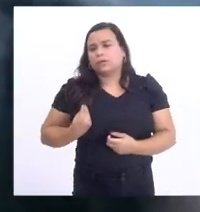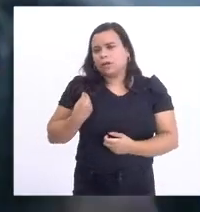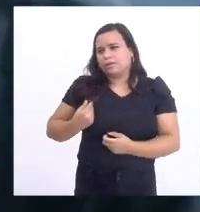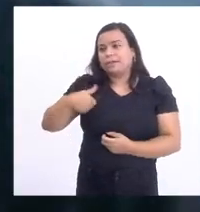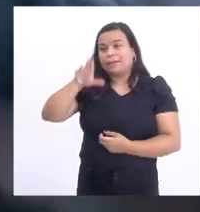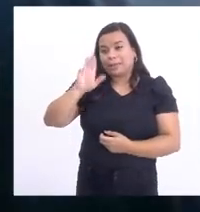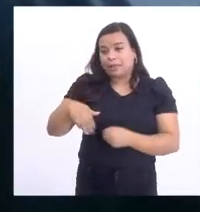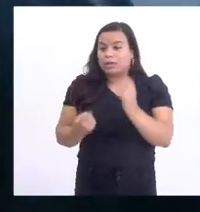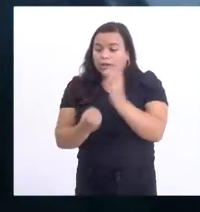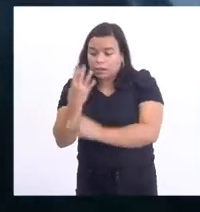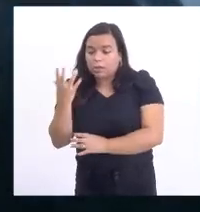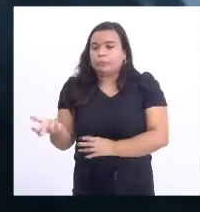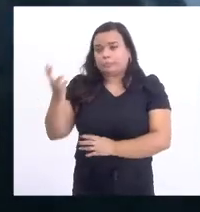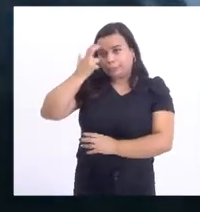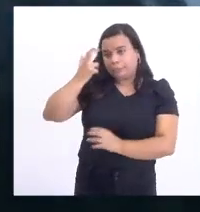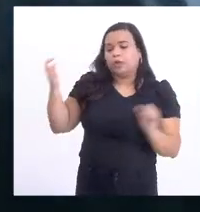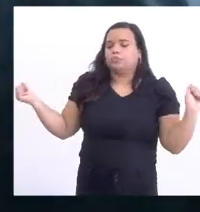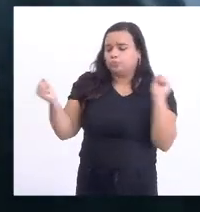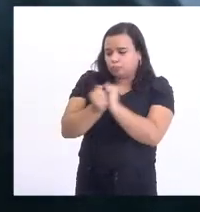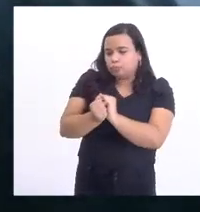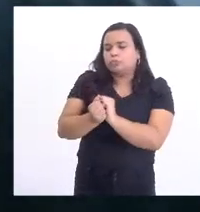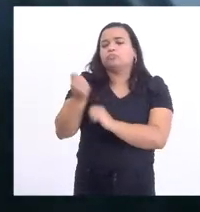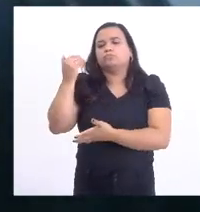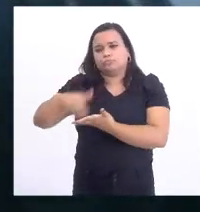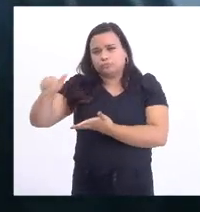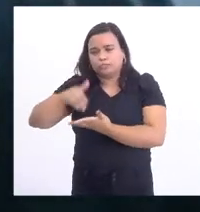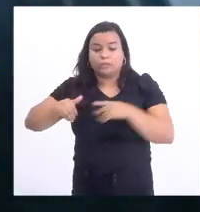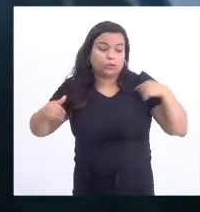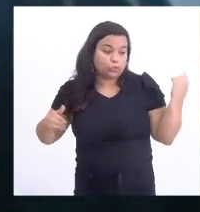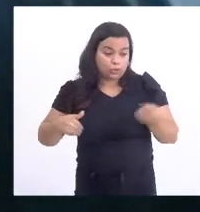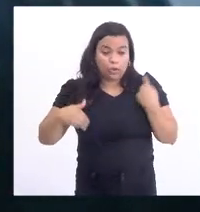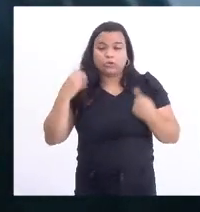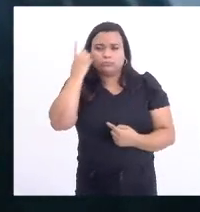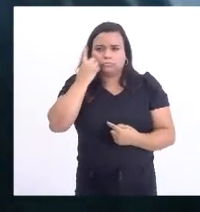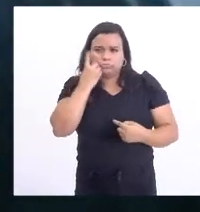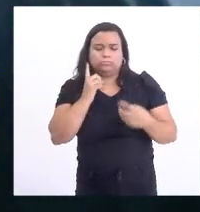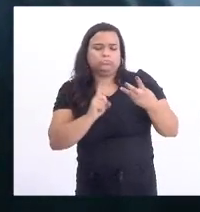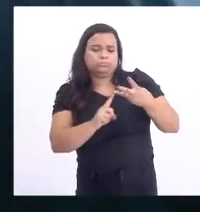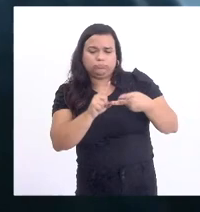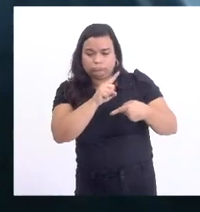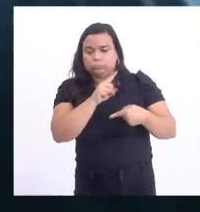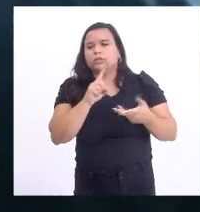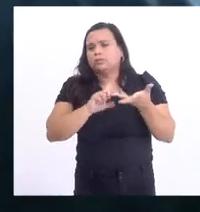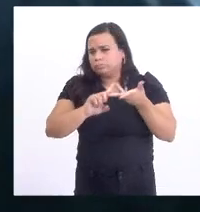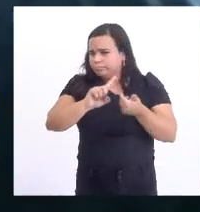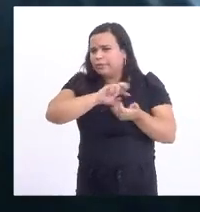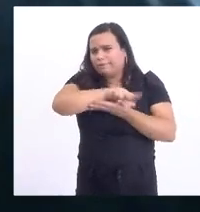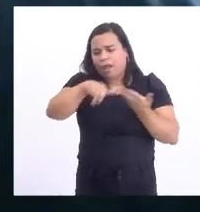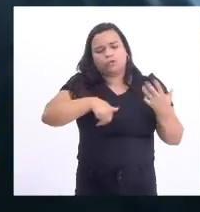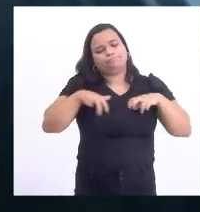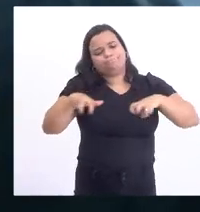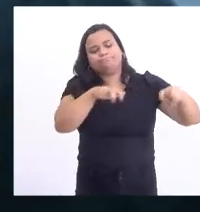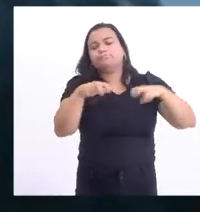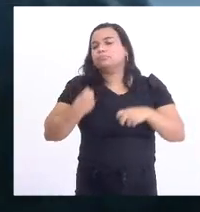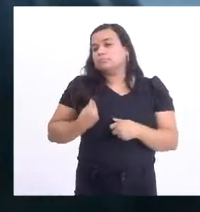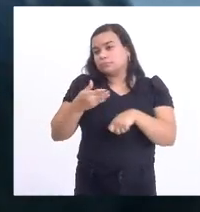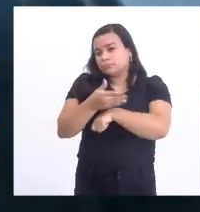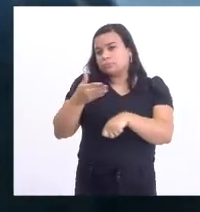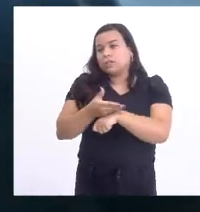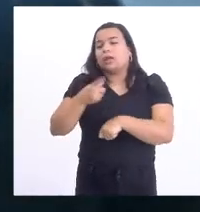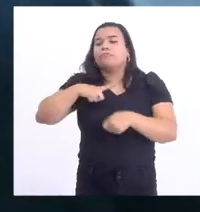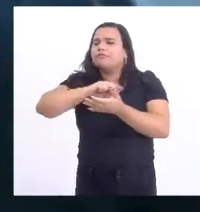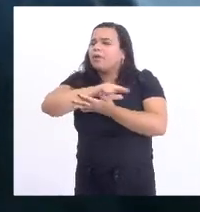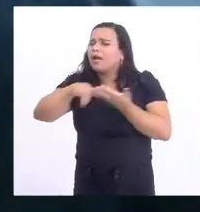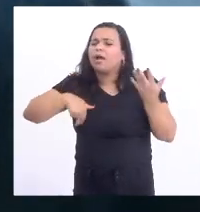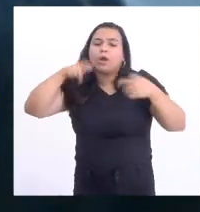a secretaria, nós deputados, e foram feitas várias observações.